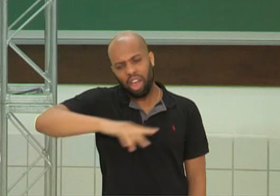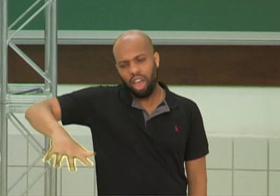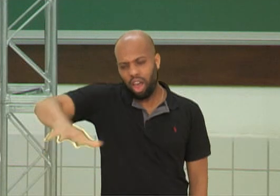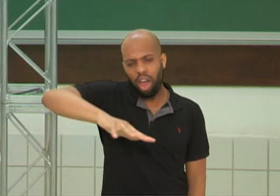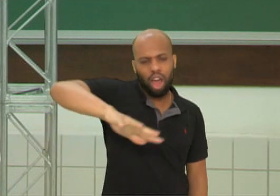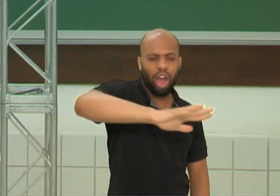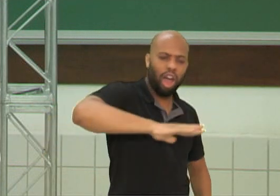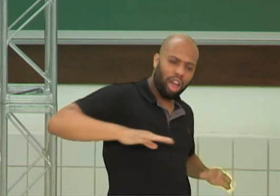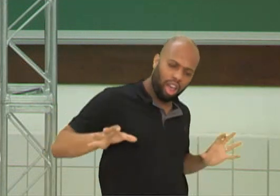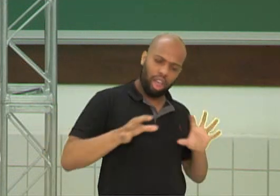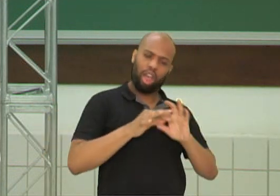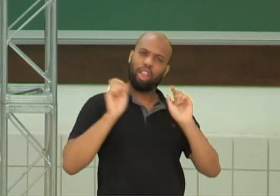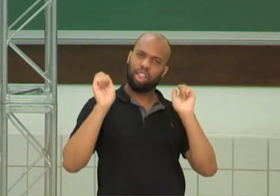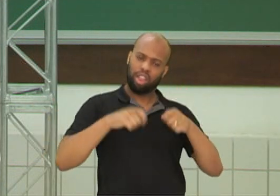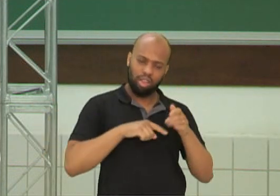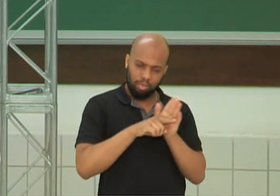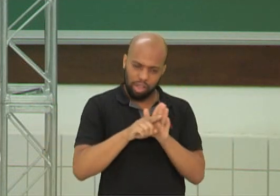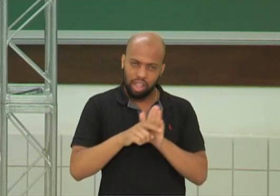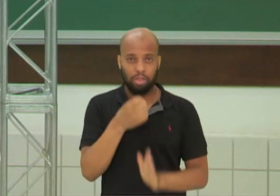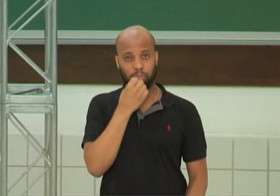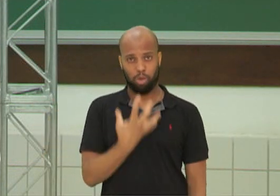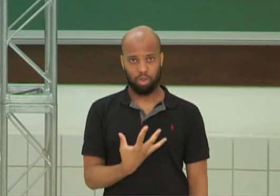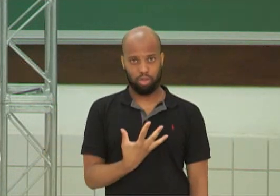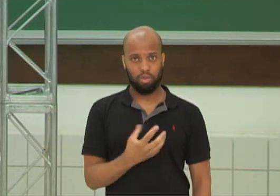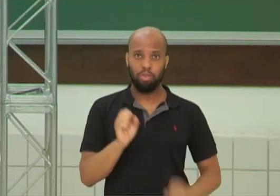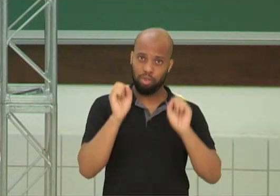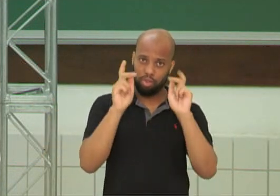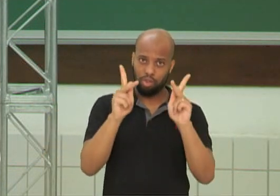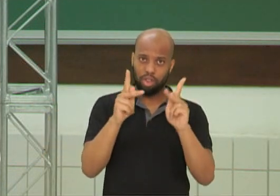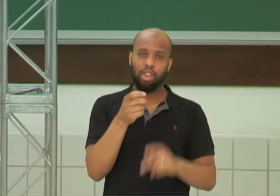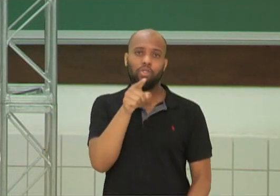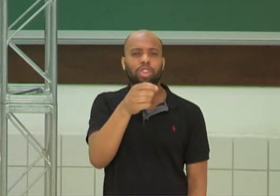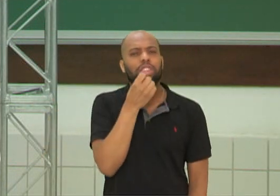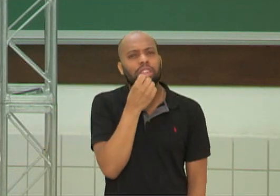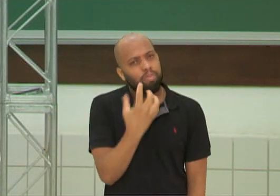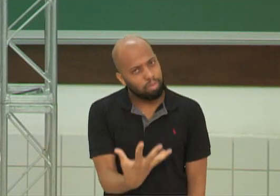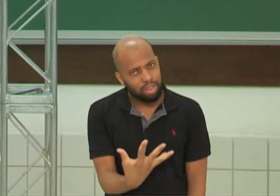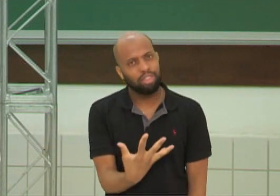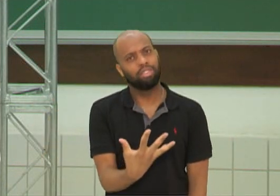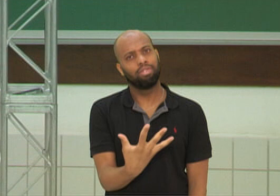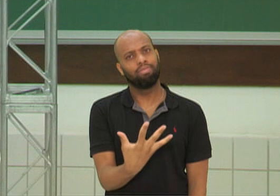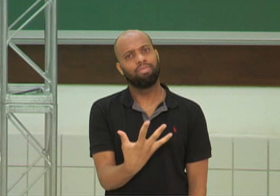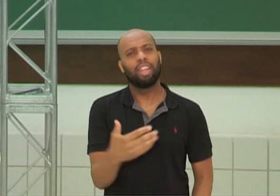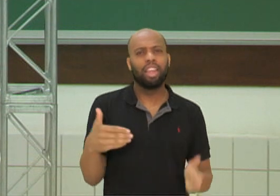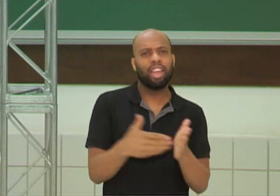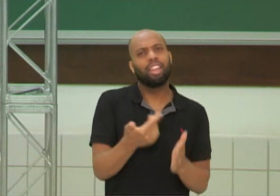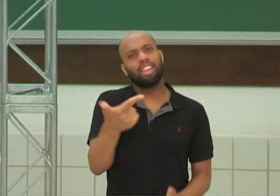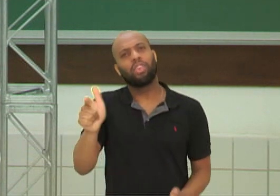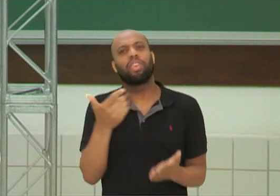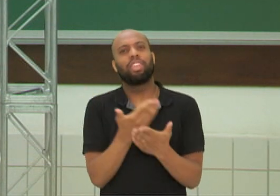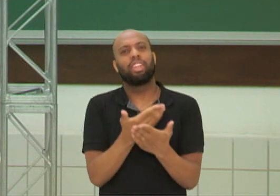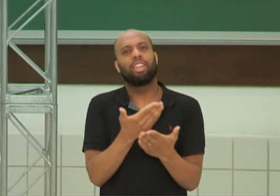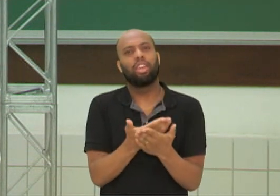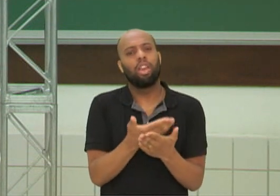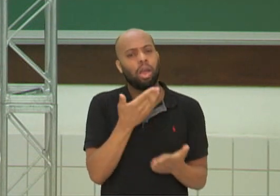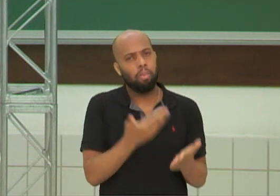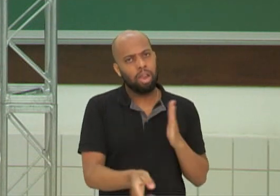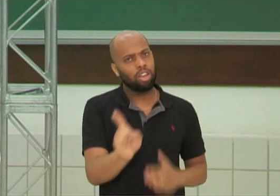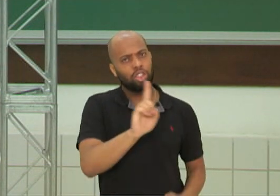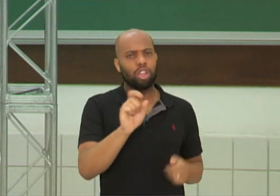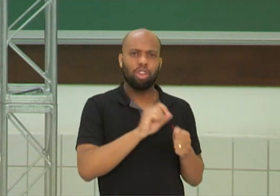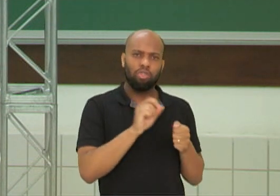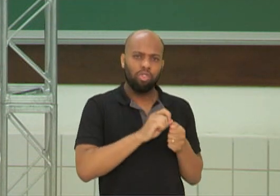áreas. Vale a pena pesquisar sobre. Ok, gente? Fiquem bem. Até a próxima aula. Não deixe de